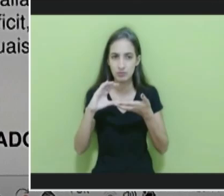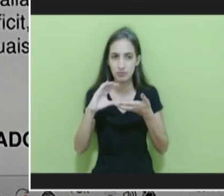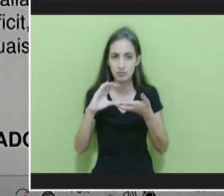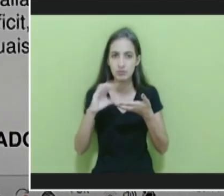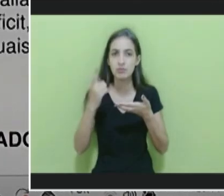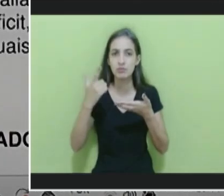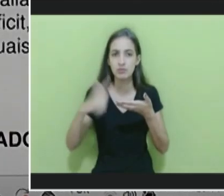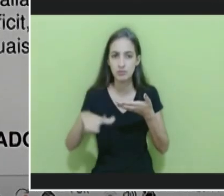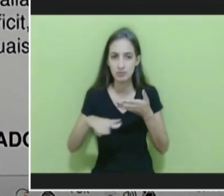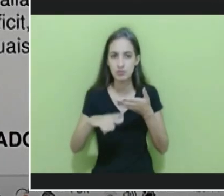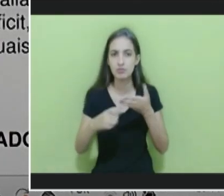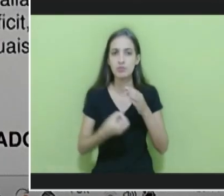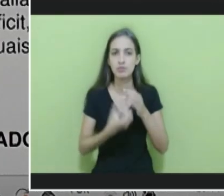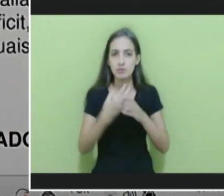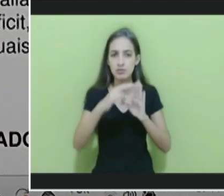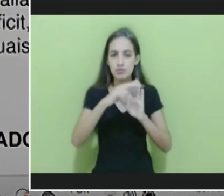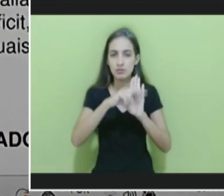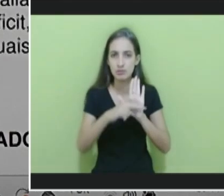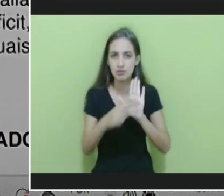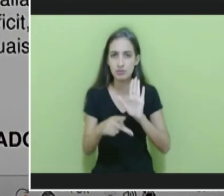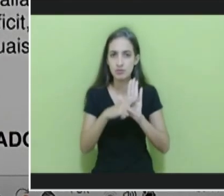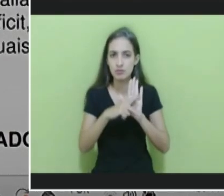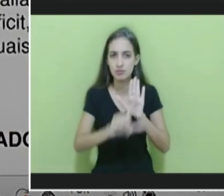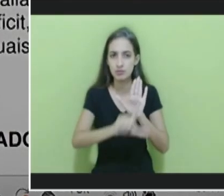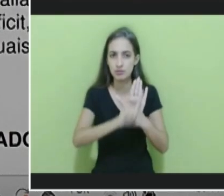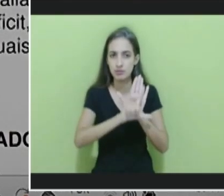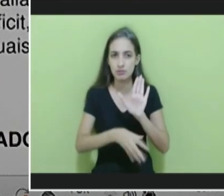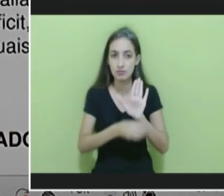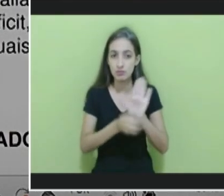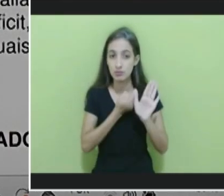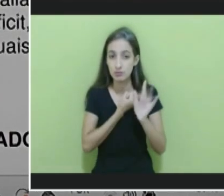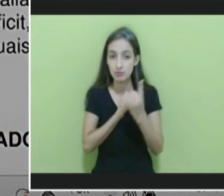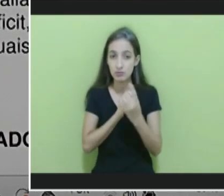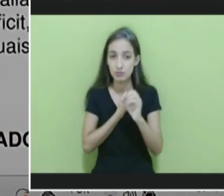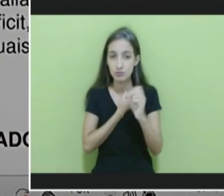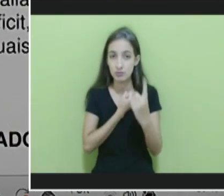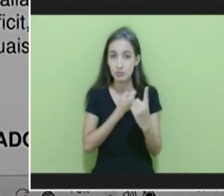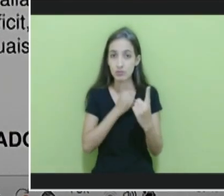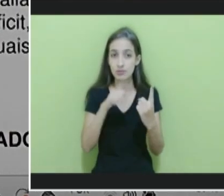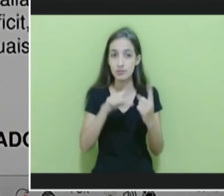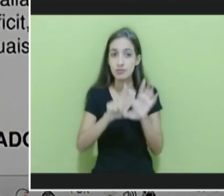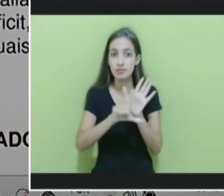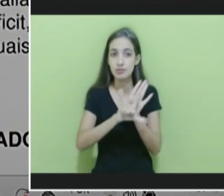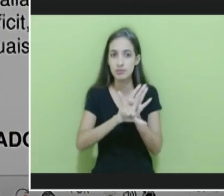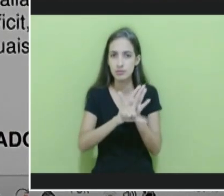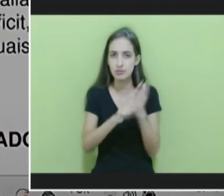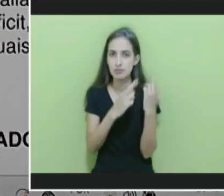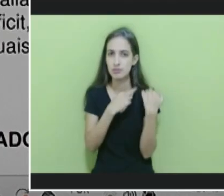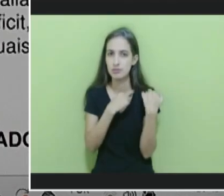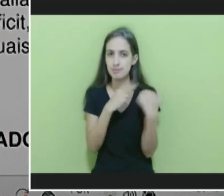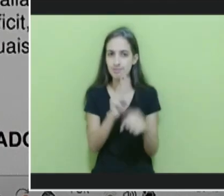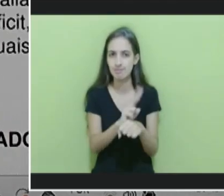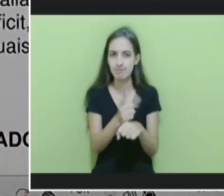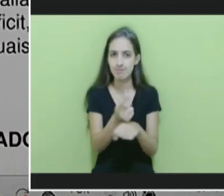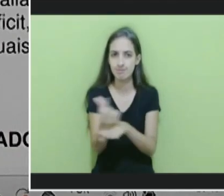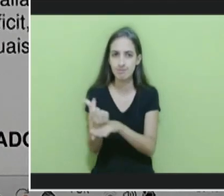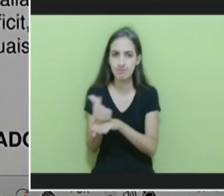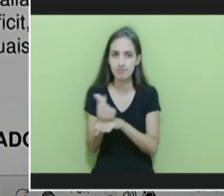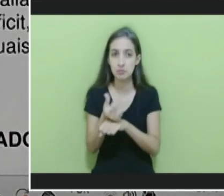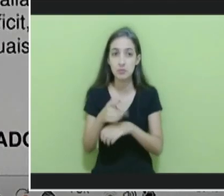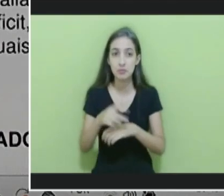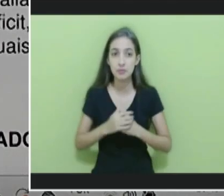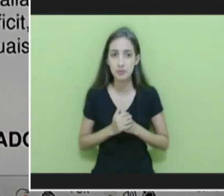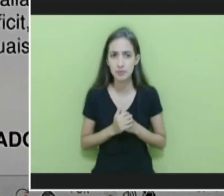estabelecidas na Lei Complementar 101, que é a Lei de Responsabilidade Fiscal, deve proceder à avaliação a